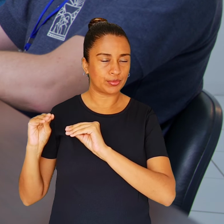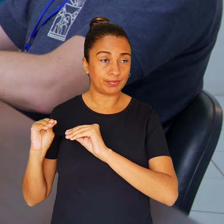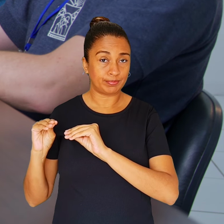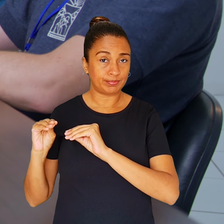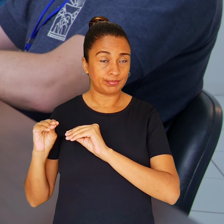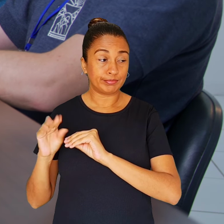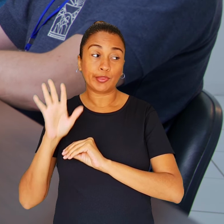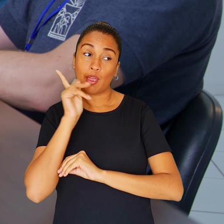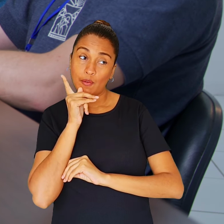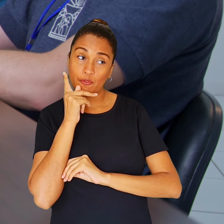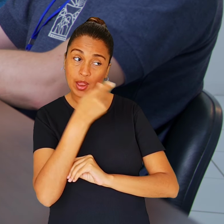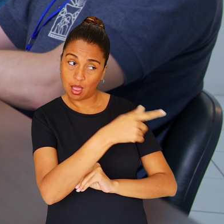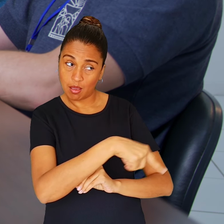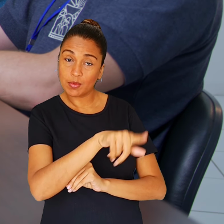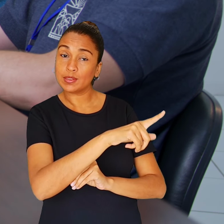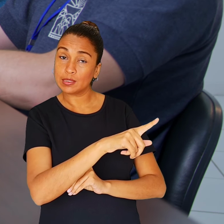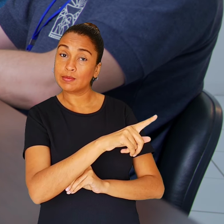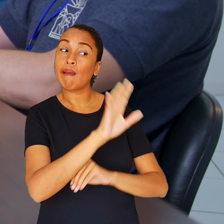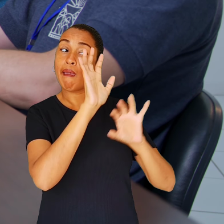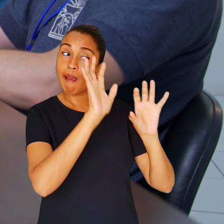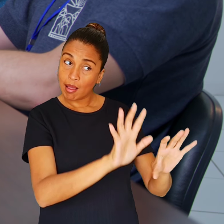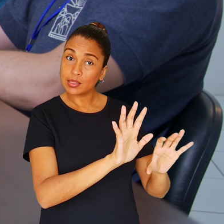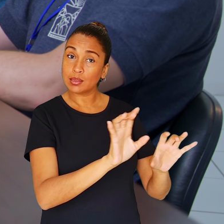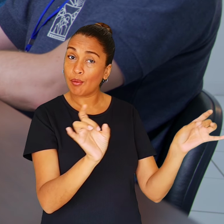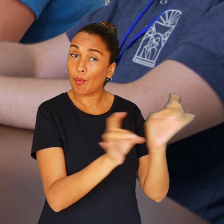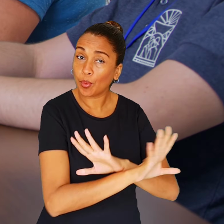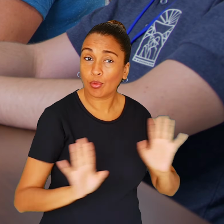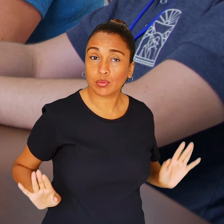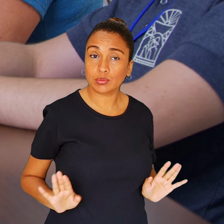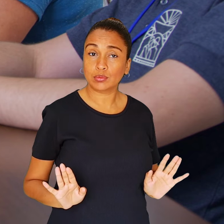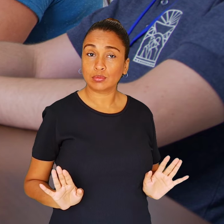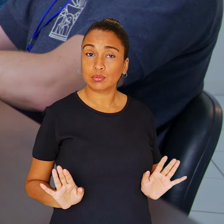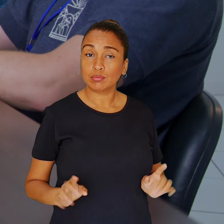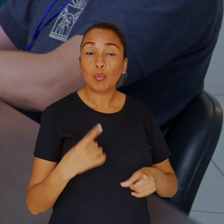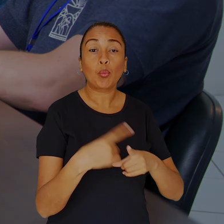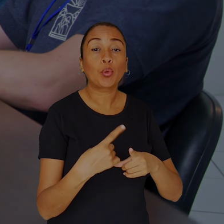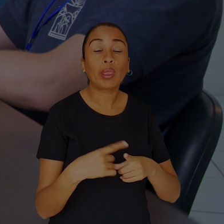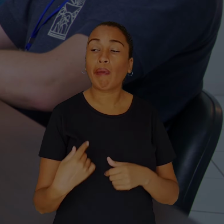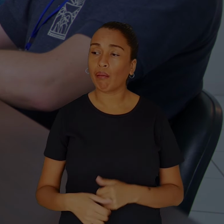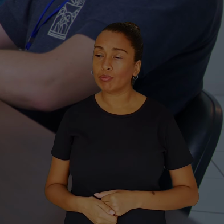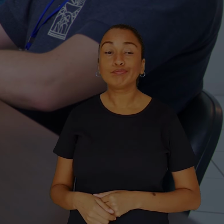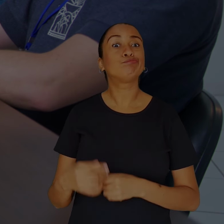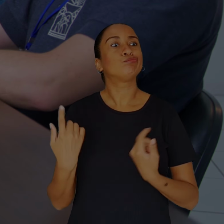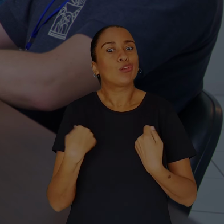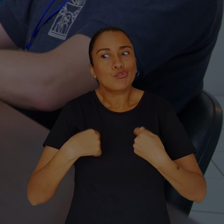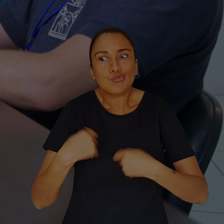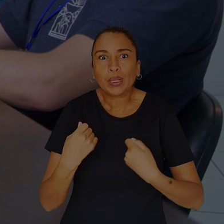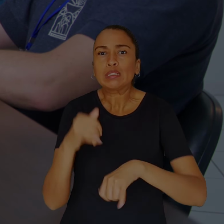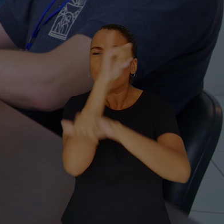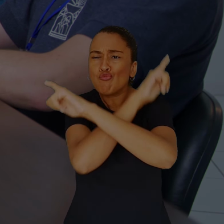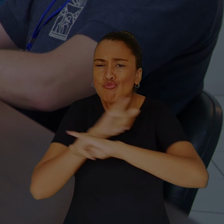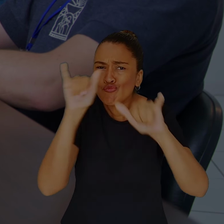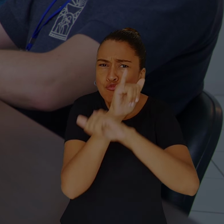Eu falei pra vocês, vai ter que ser assim, daquele jeito, e acabou-se. Mas por que isso? Porque nós precisamos levar